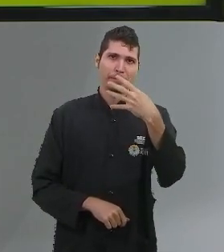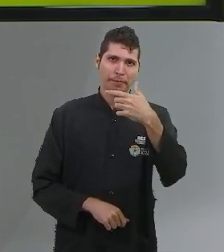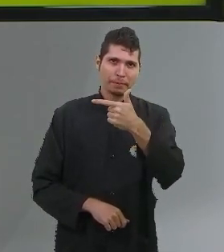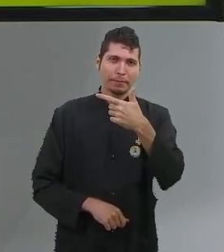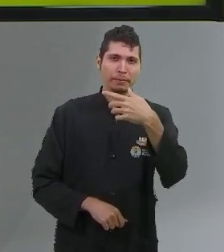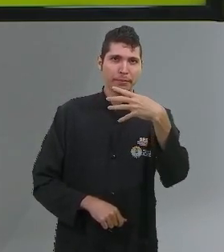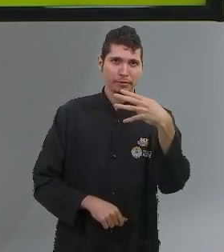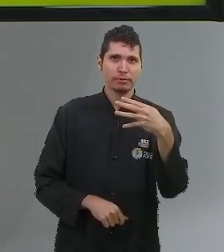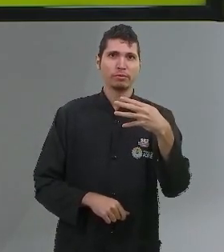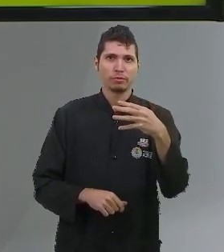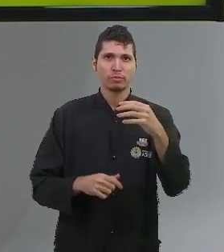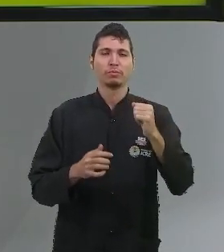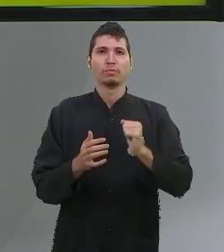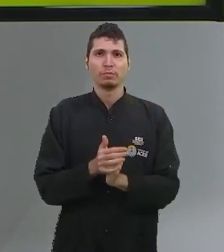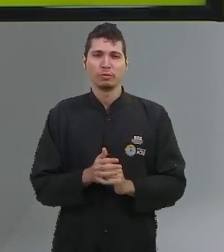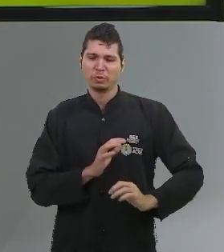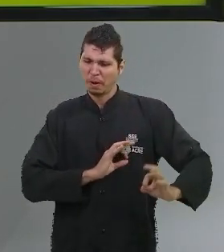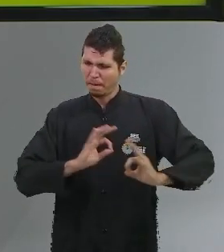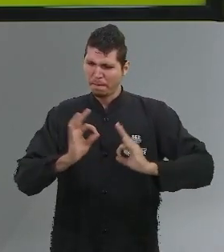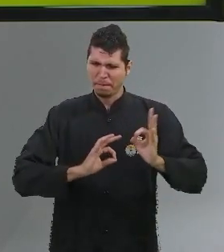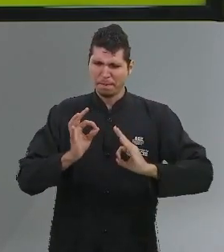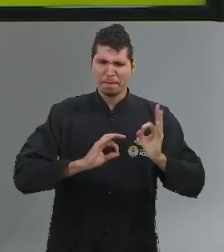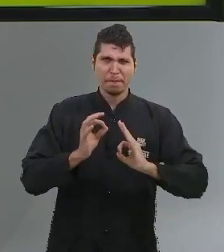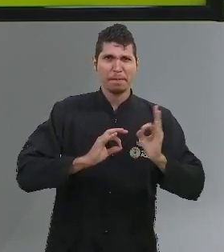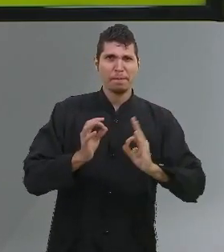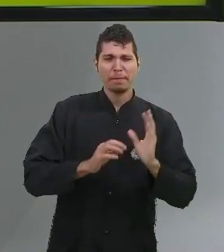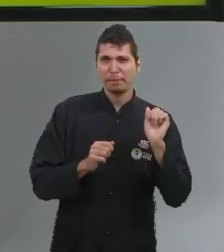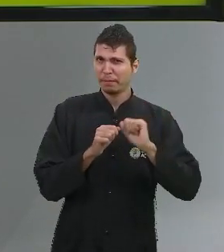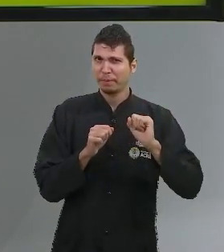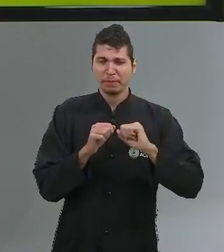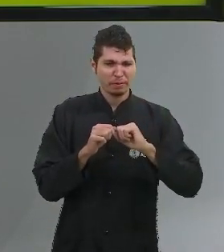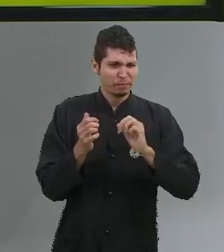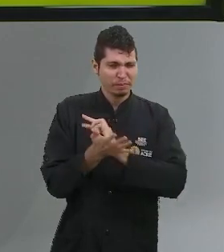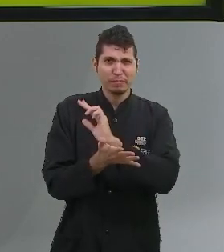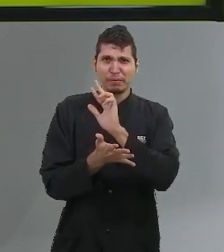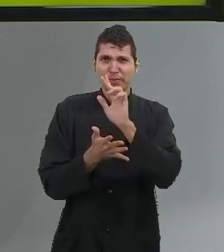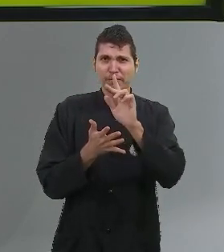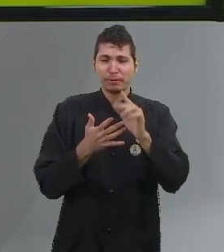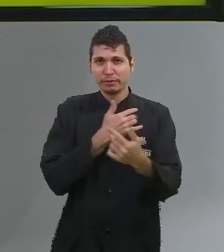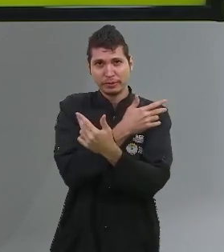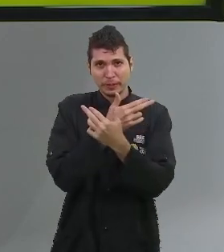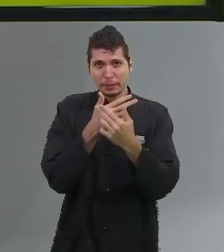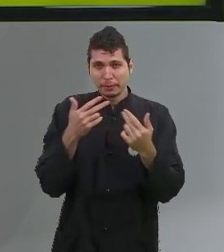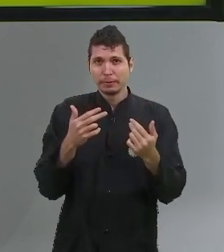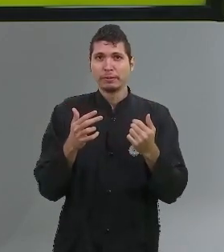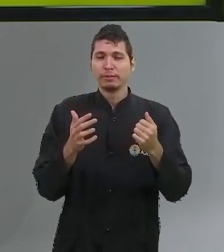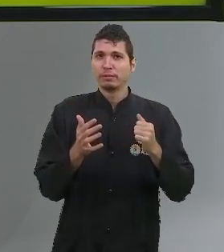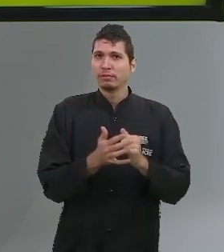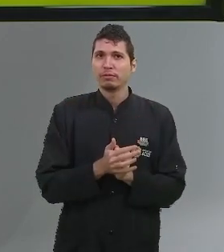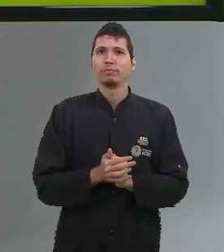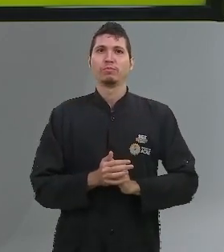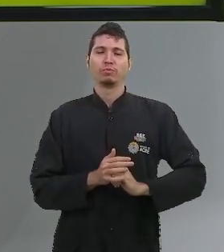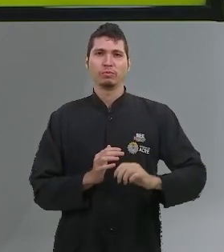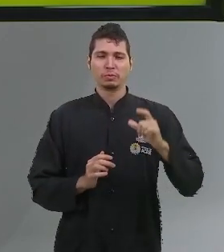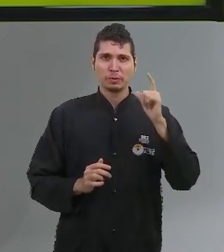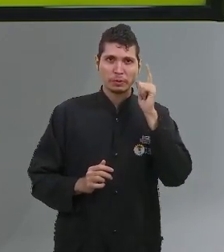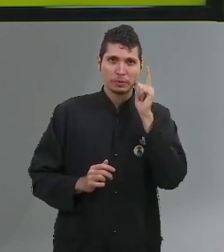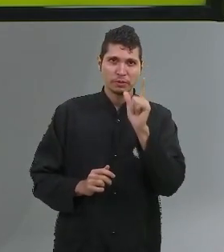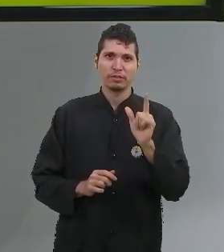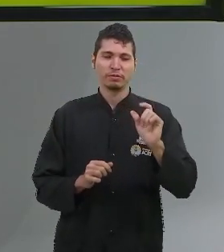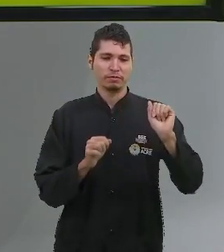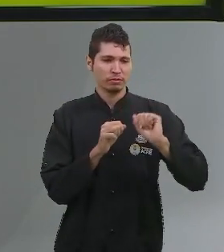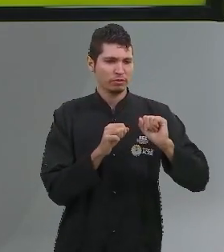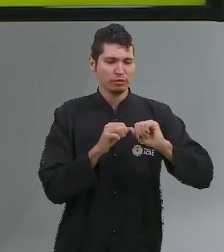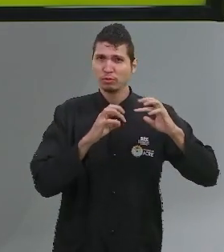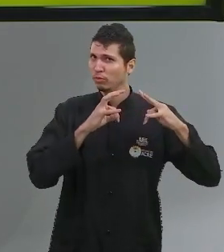horas as maiores 24 horas. A série que você vai acompanhar e que você consegue gerir e organizar tudo